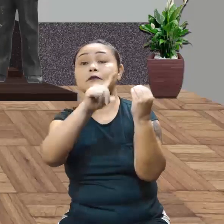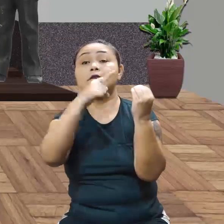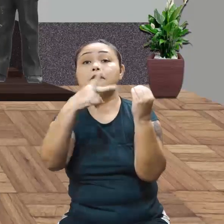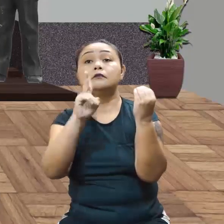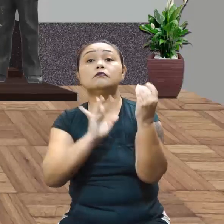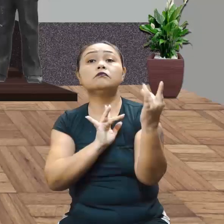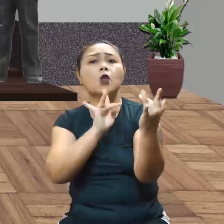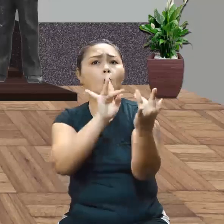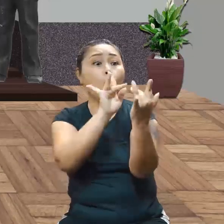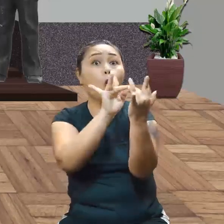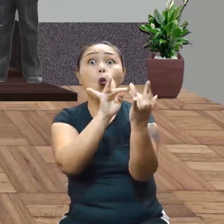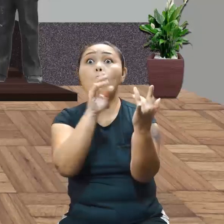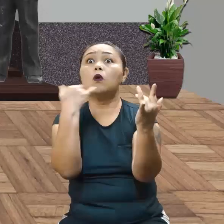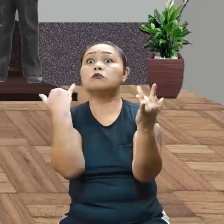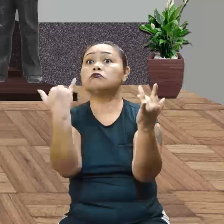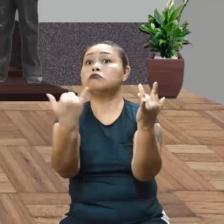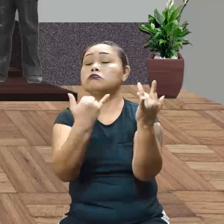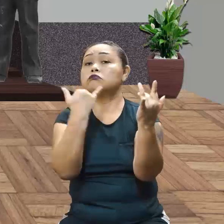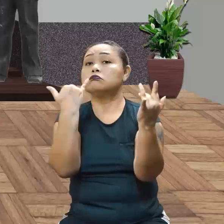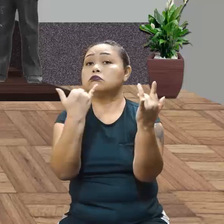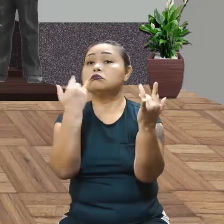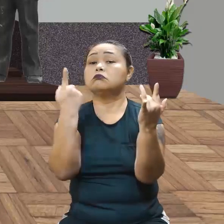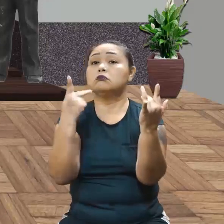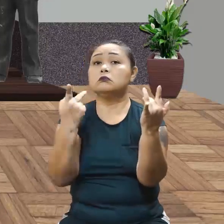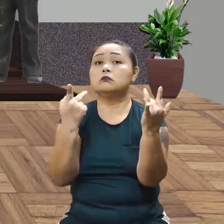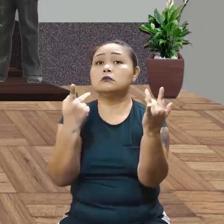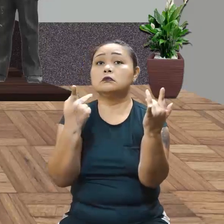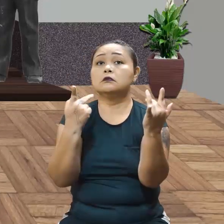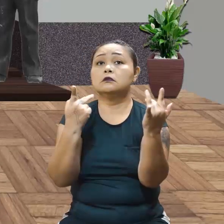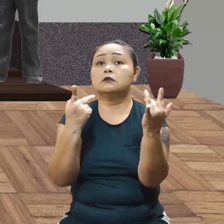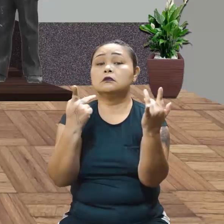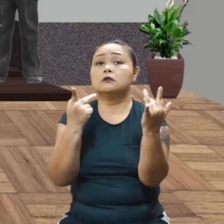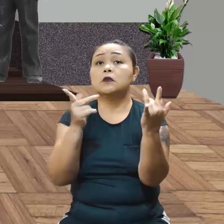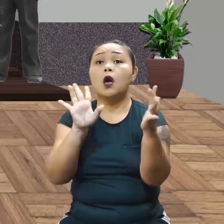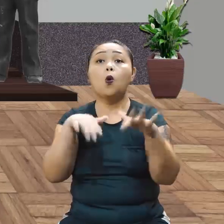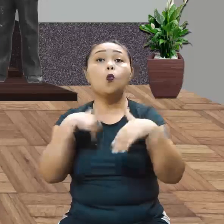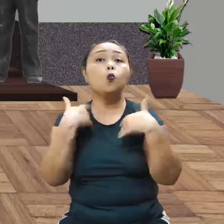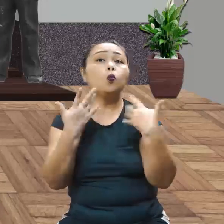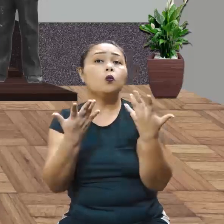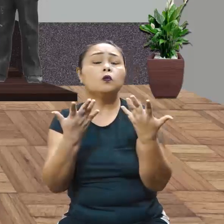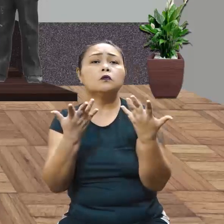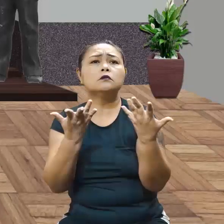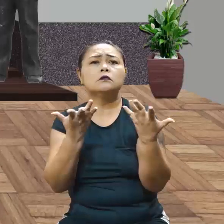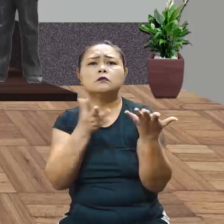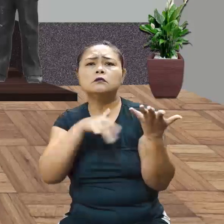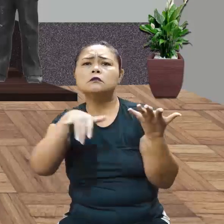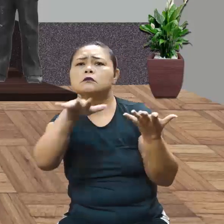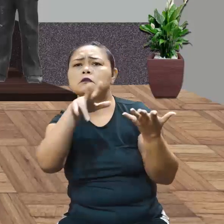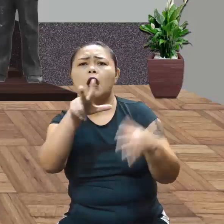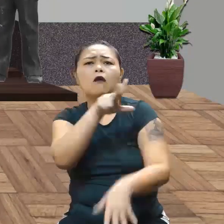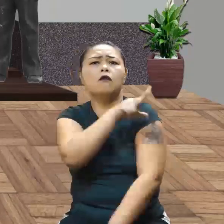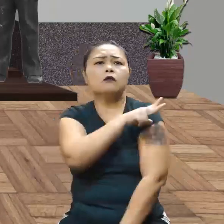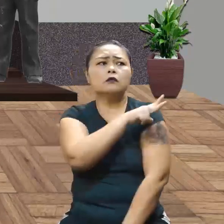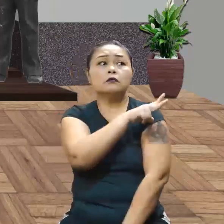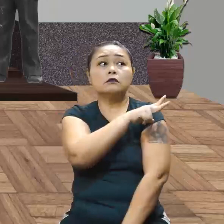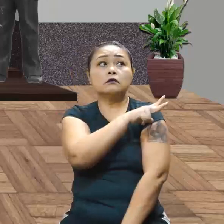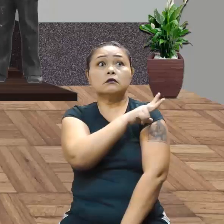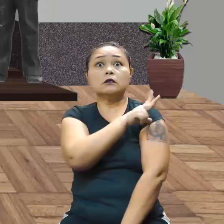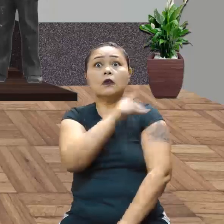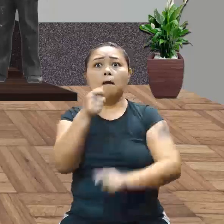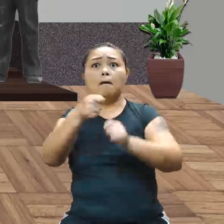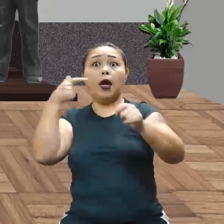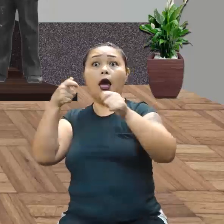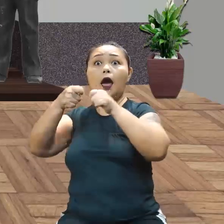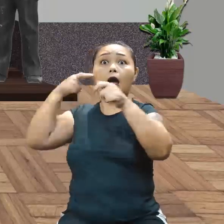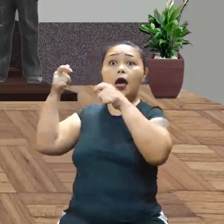contato importantíssimo que ele fazia com esses povos. Quando ele chega ali próximo da região de Vilhena, ele vai ser